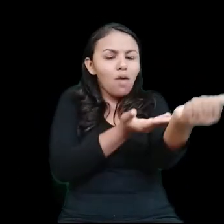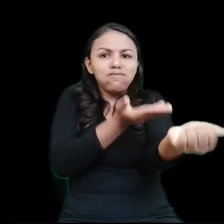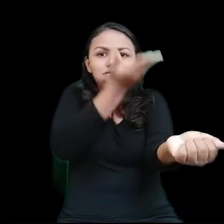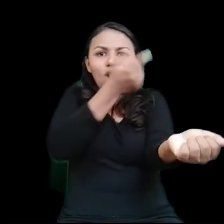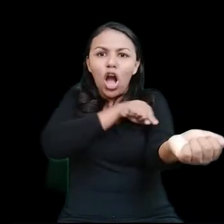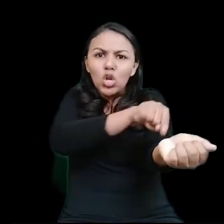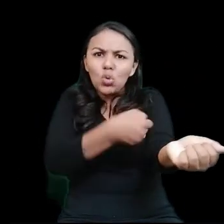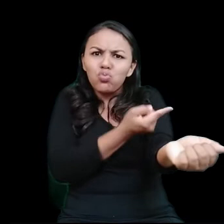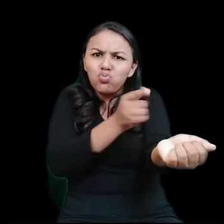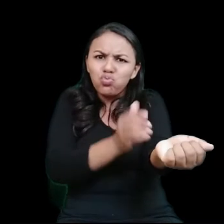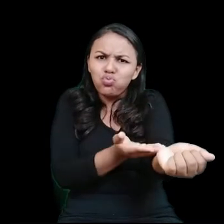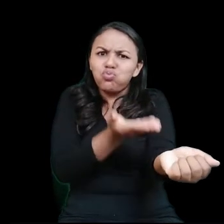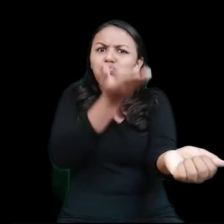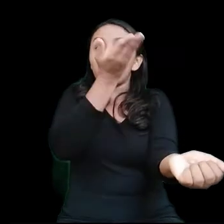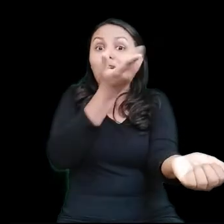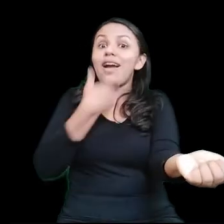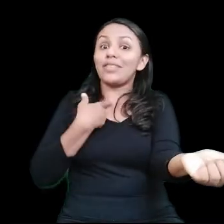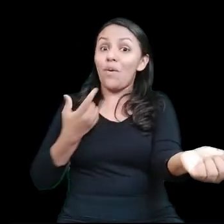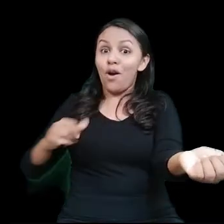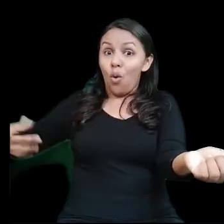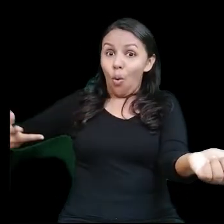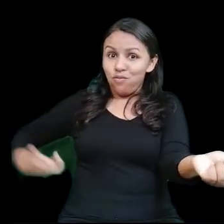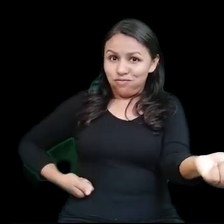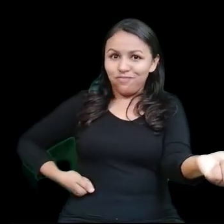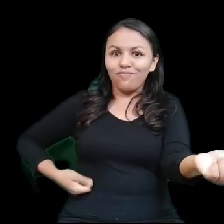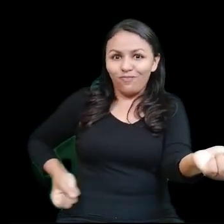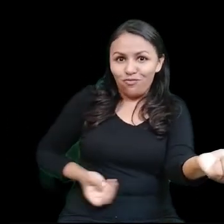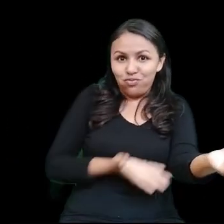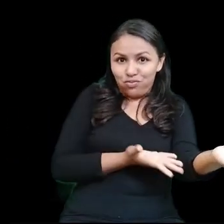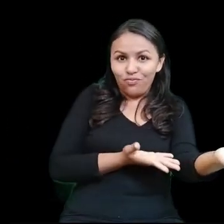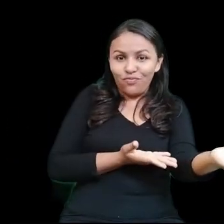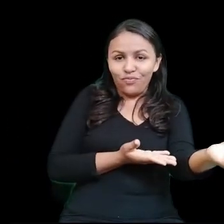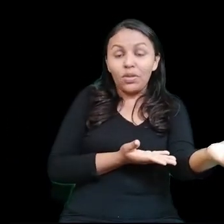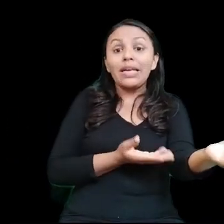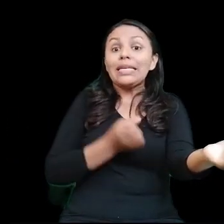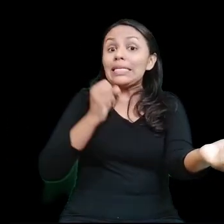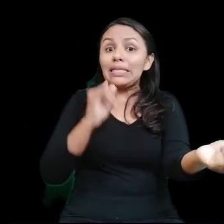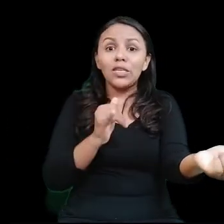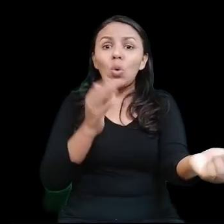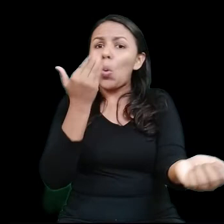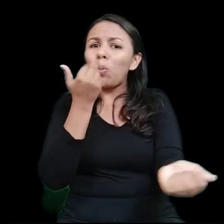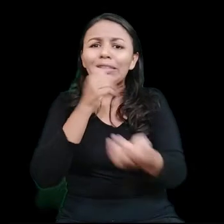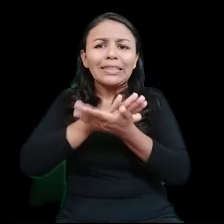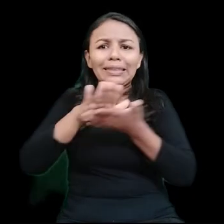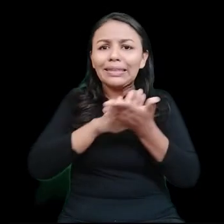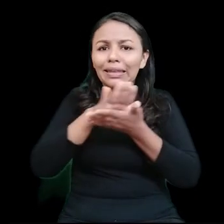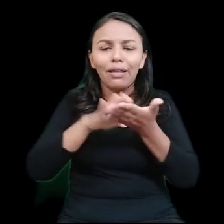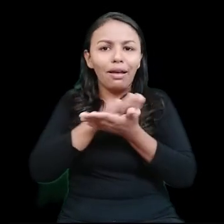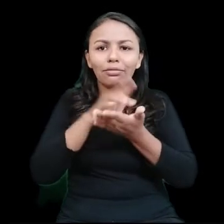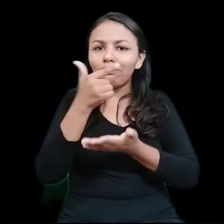nosso corpo, na circulação, a insulina ela vai ser liberada. Quando nós não estamos alimentados,